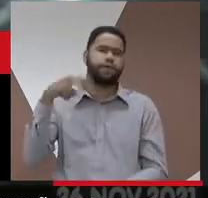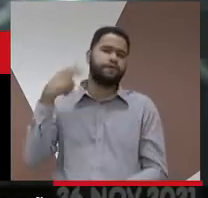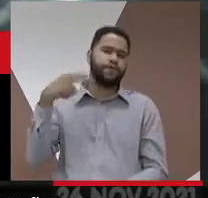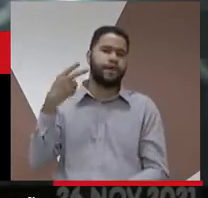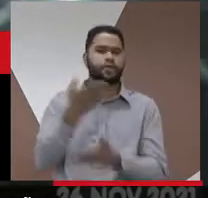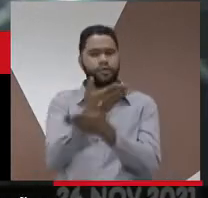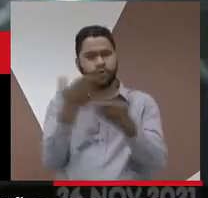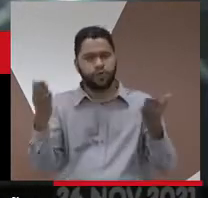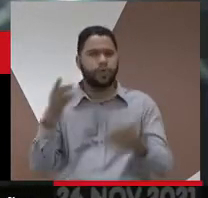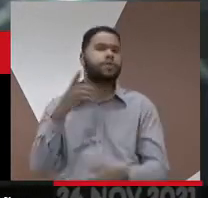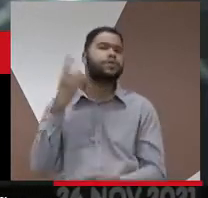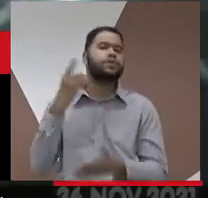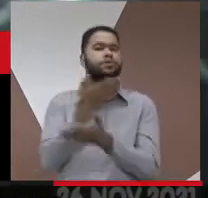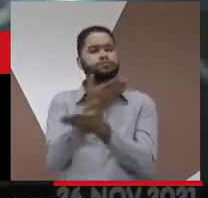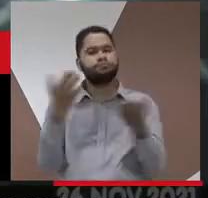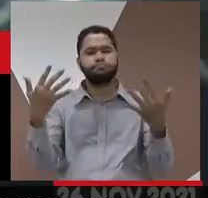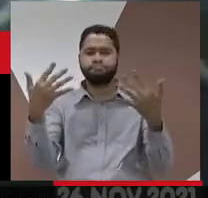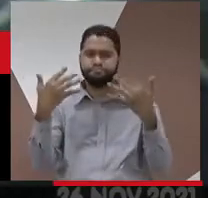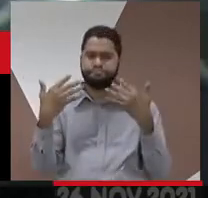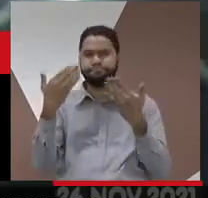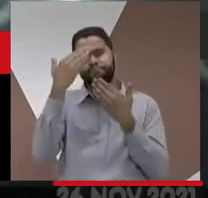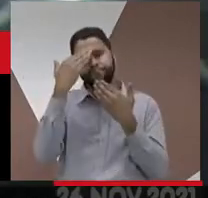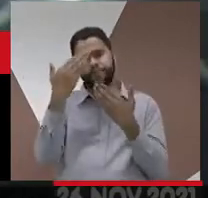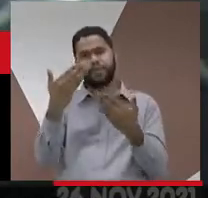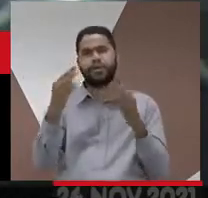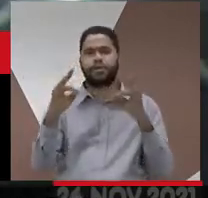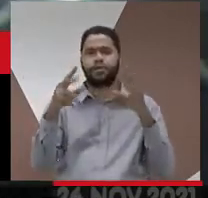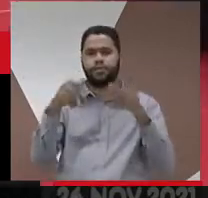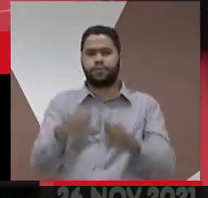deputados, por estarem me ouvindo aqui. Obrigado por tudo.